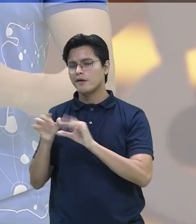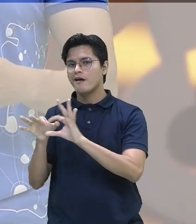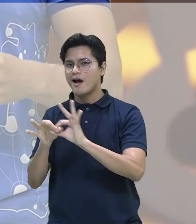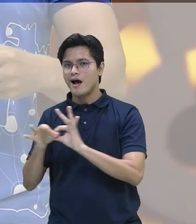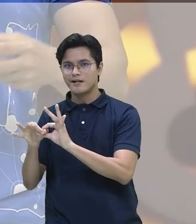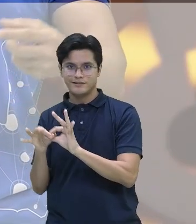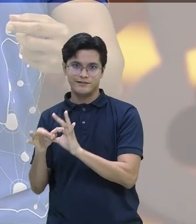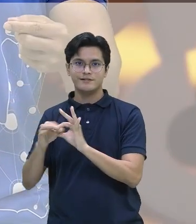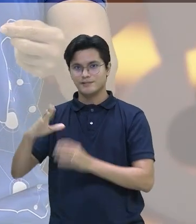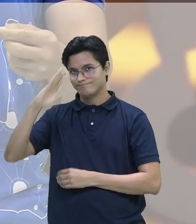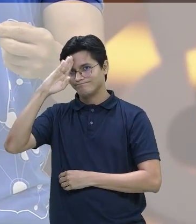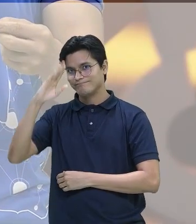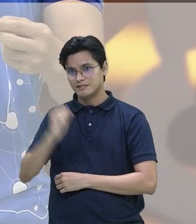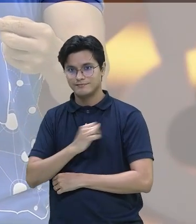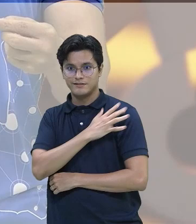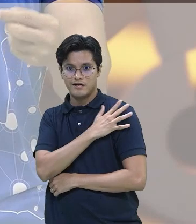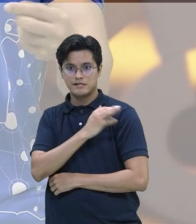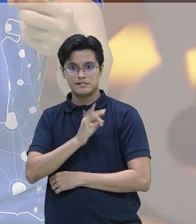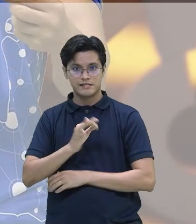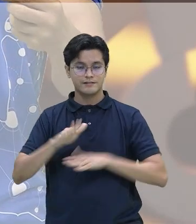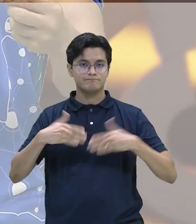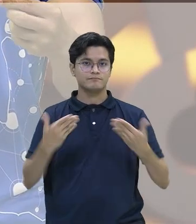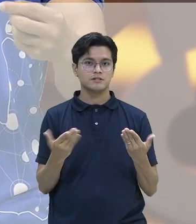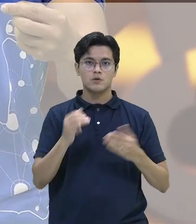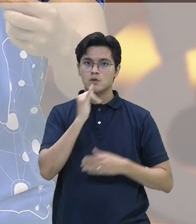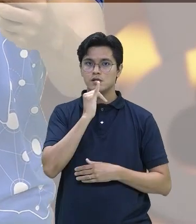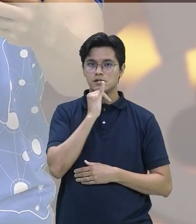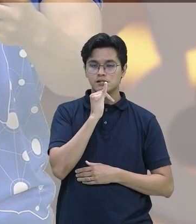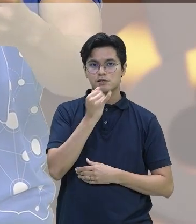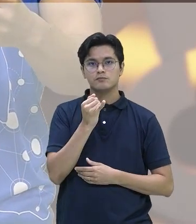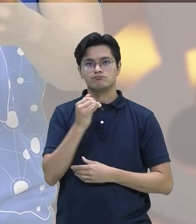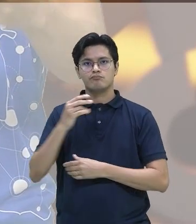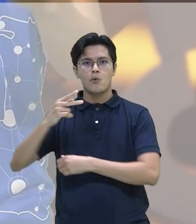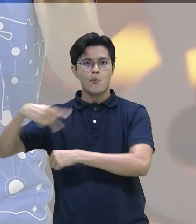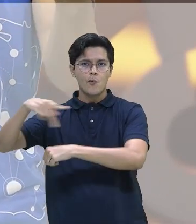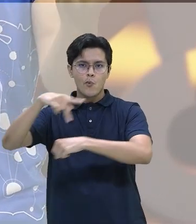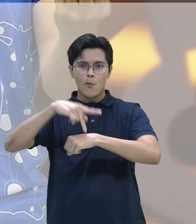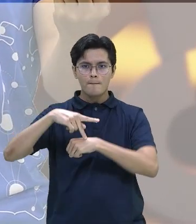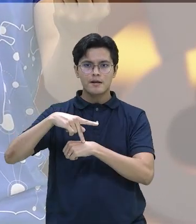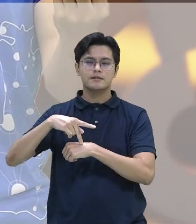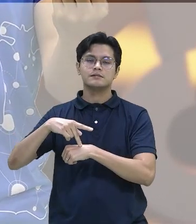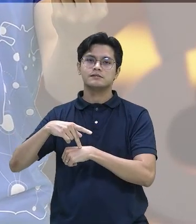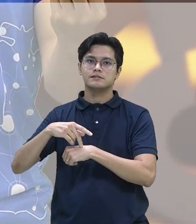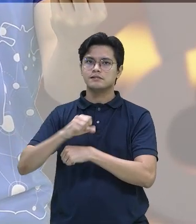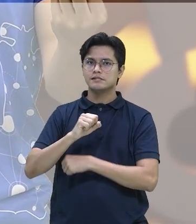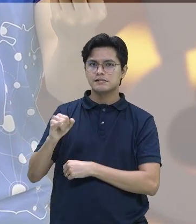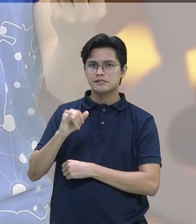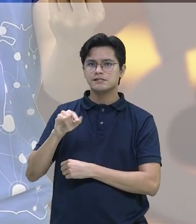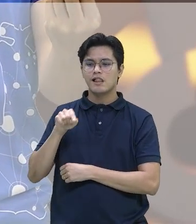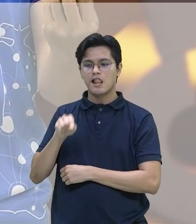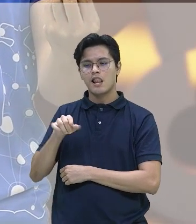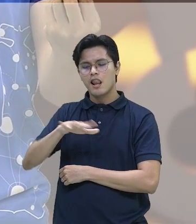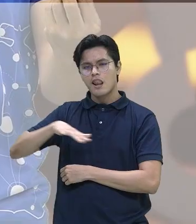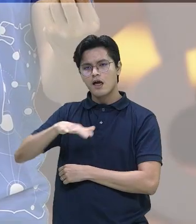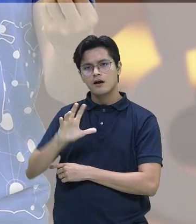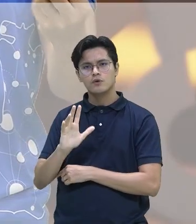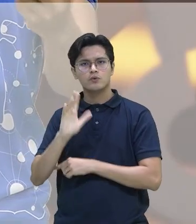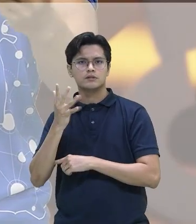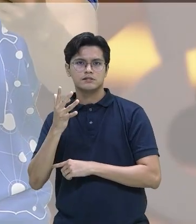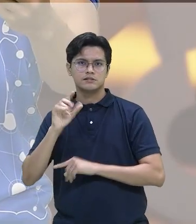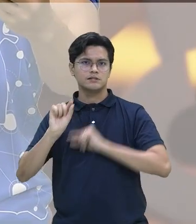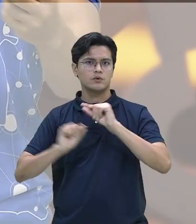global. Então, países secundários ali, né, se entrassem em conflito, um da OTAN e outro do Pacto de Varsóvia,